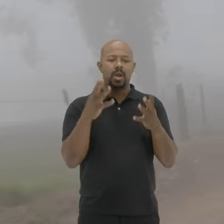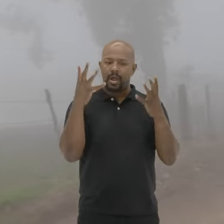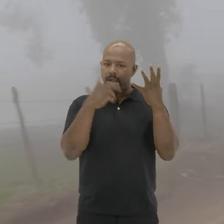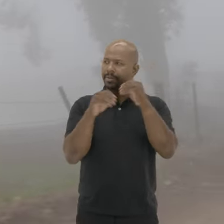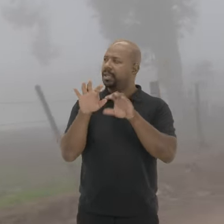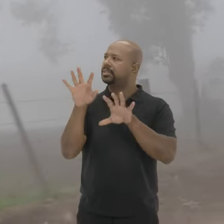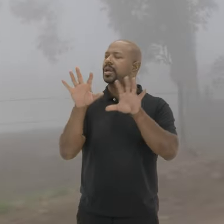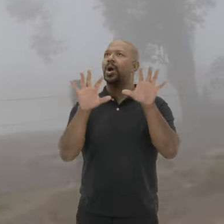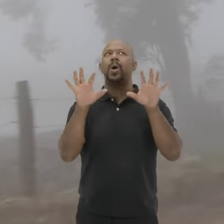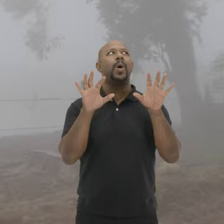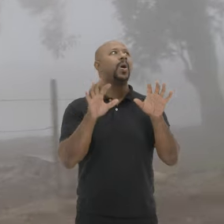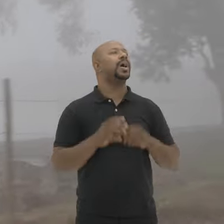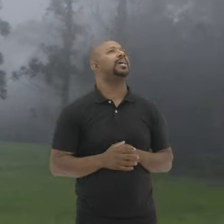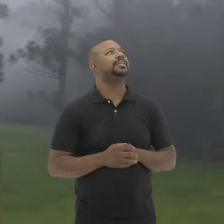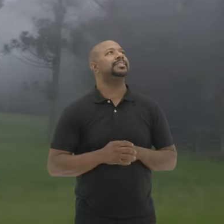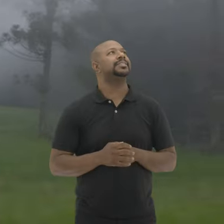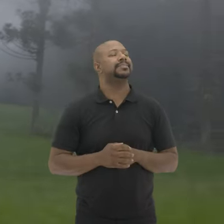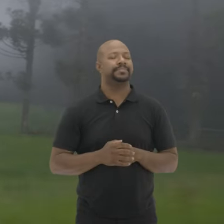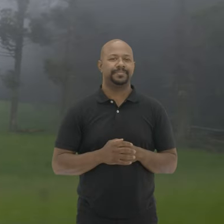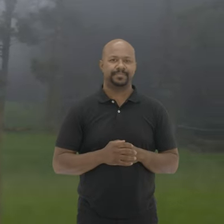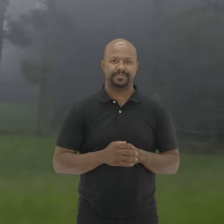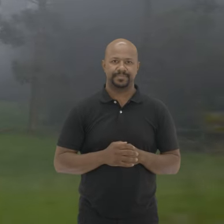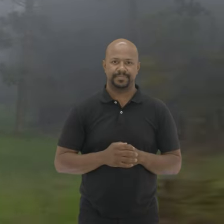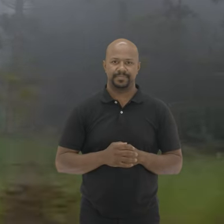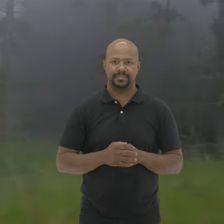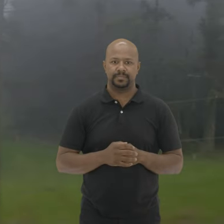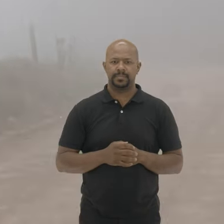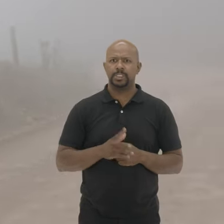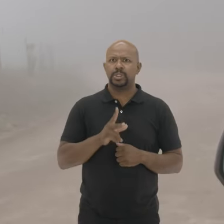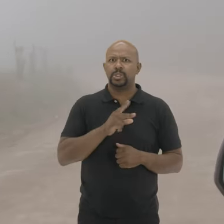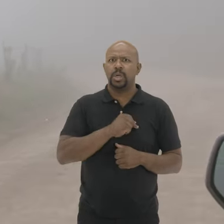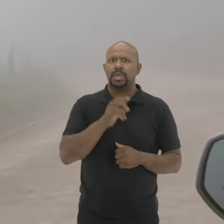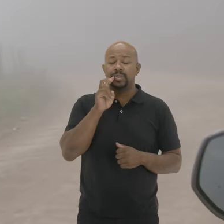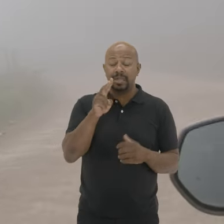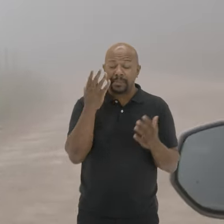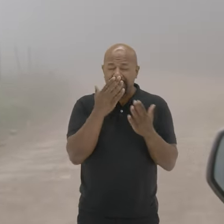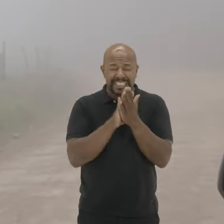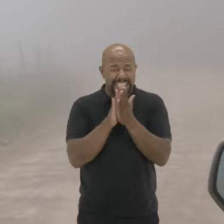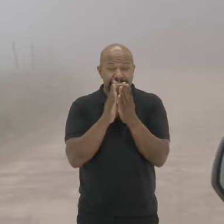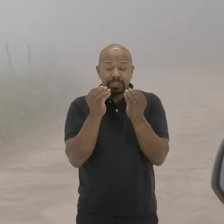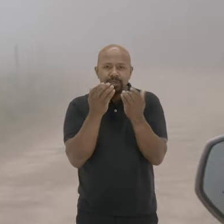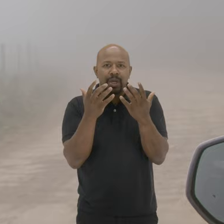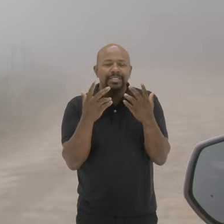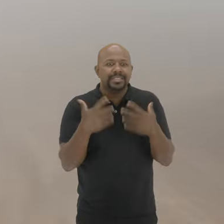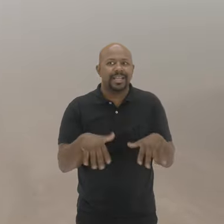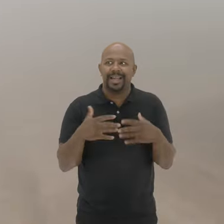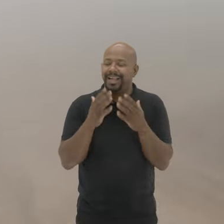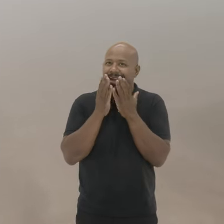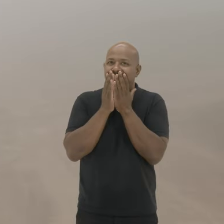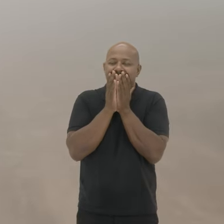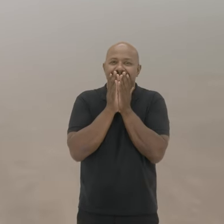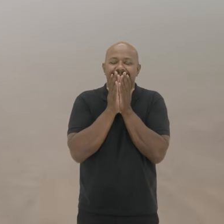É, olha a beleza, ó. Campo com alguns eucaliptos e muita neblina. Nossa, aqui não dá pra ver. Uma casa abandonada com